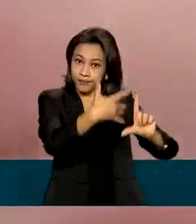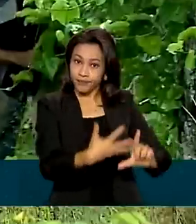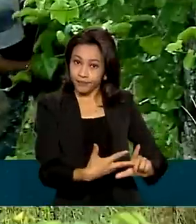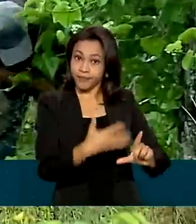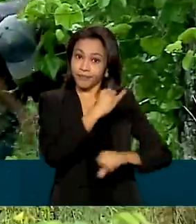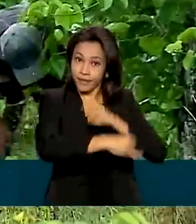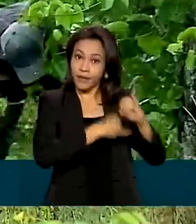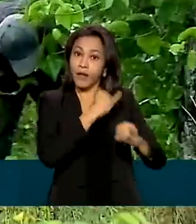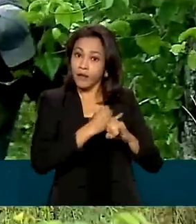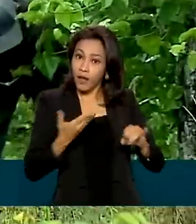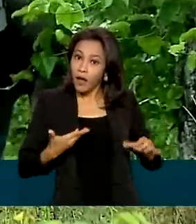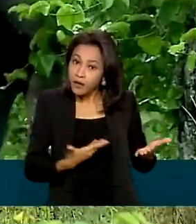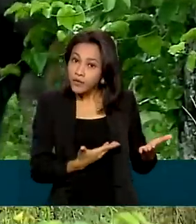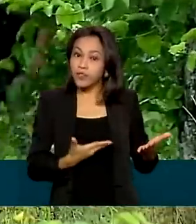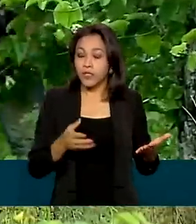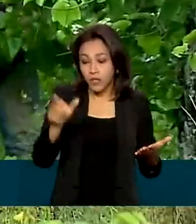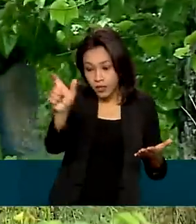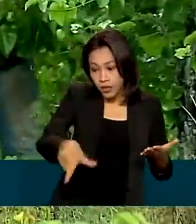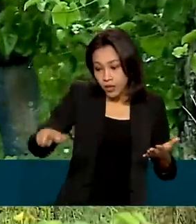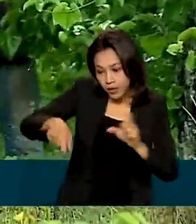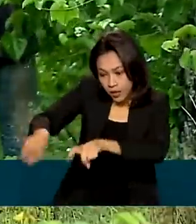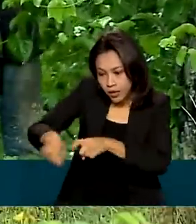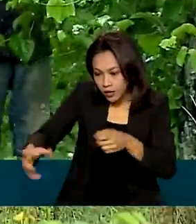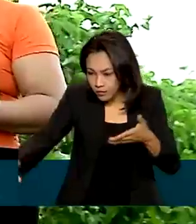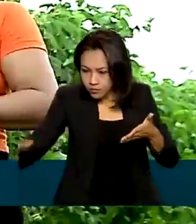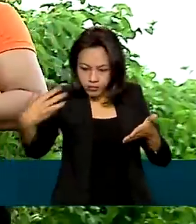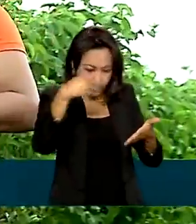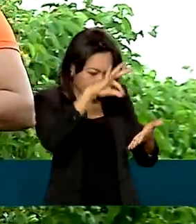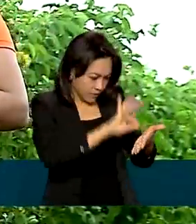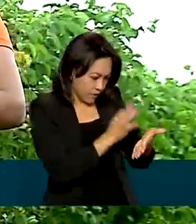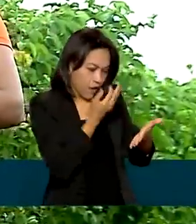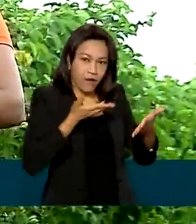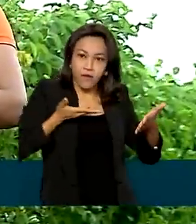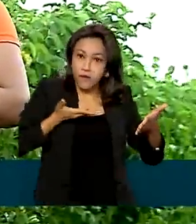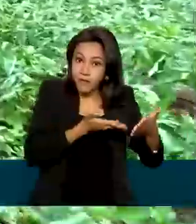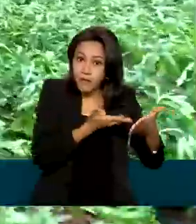internet. Quando o agricultor familiar se inscreve no sistema,